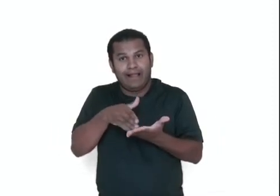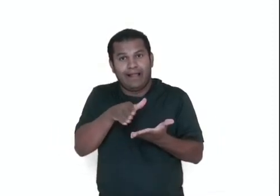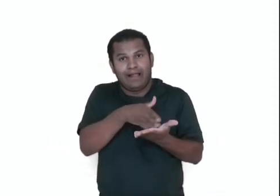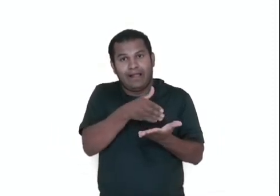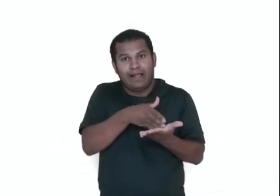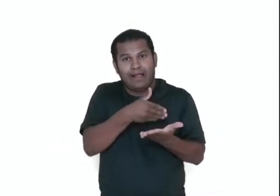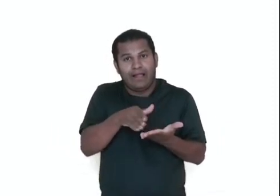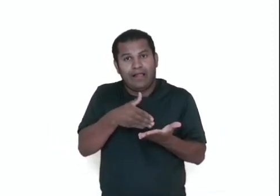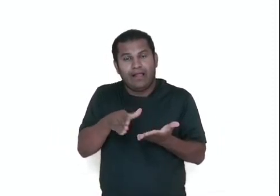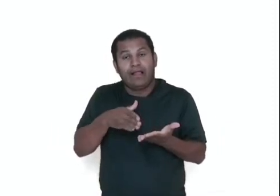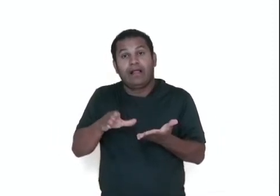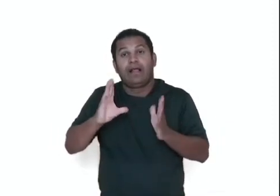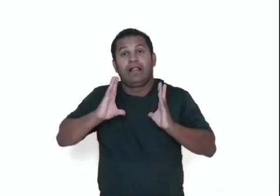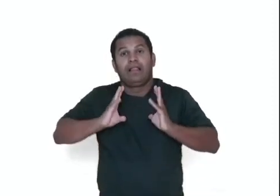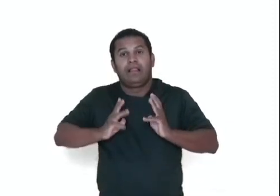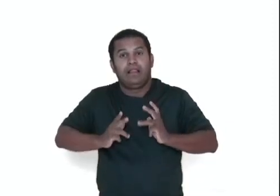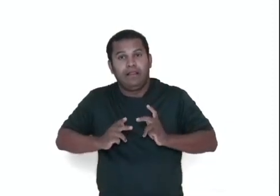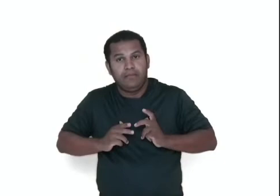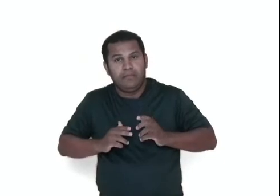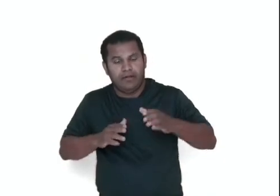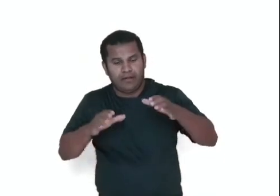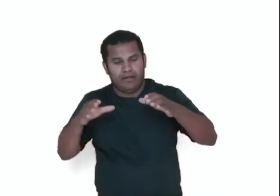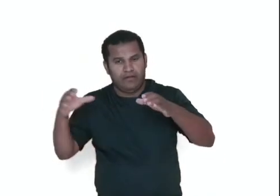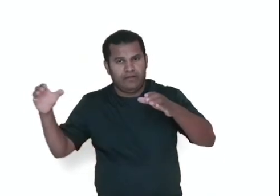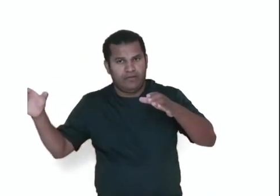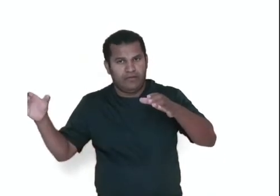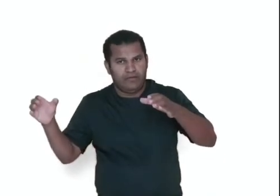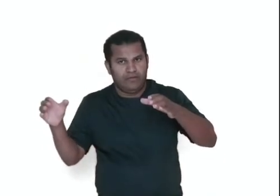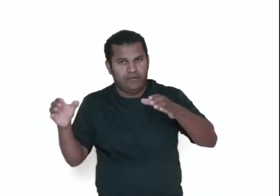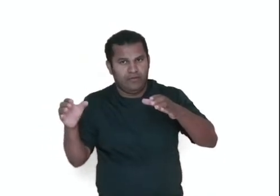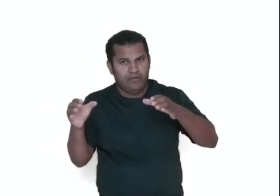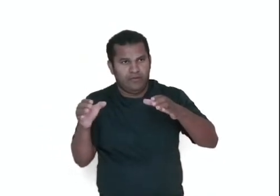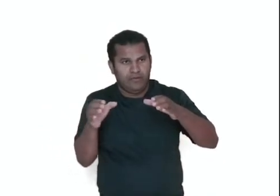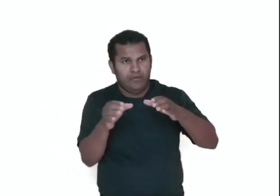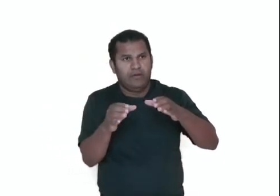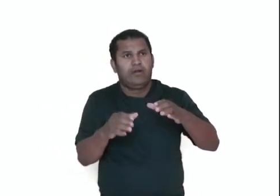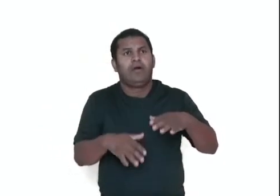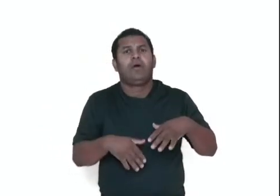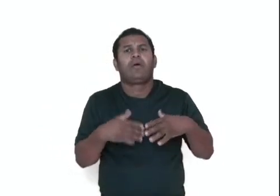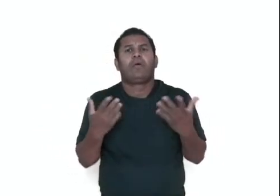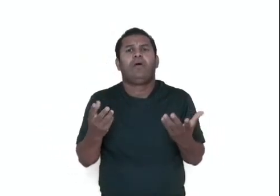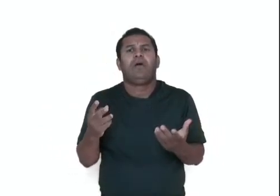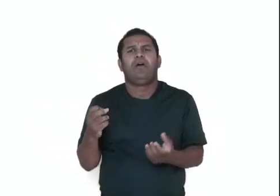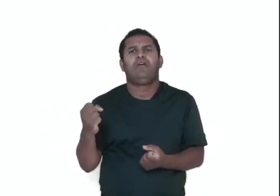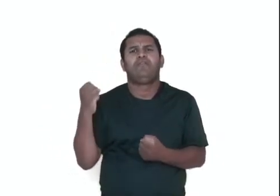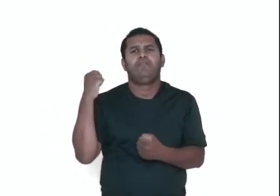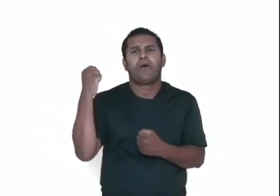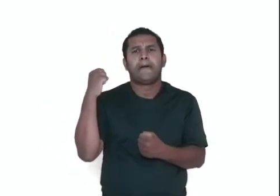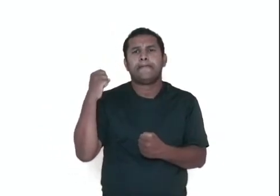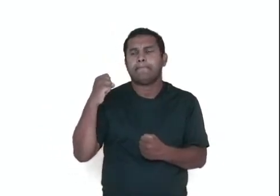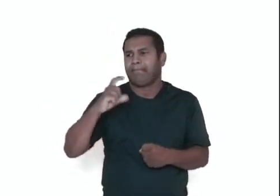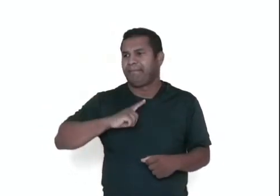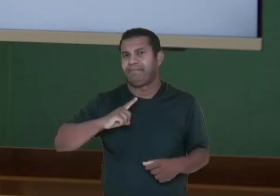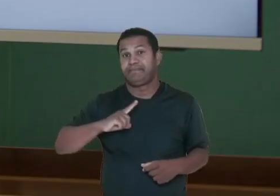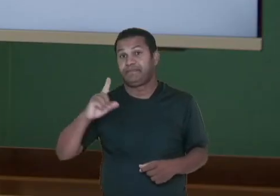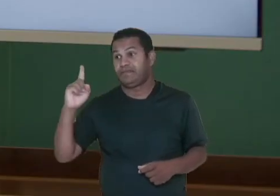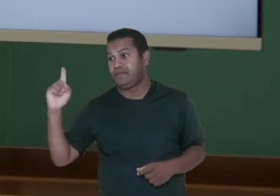qual força, se ela existir, que faz a pedra de granito permanecer em movimento até que atinja o